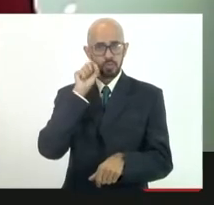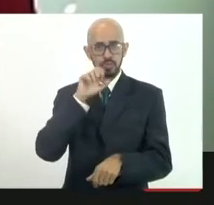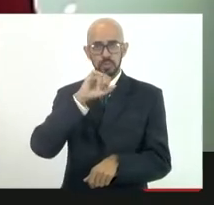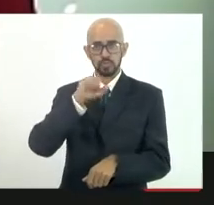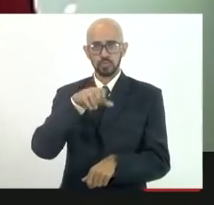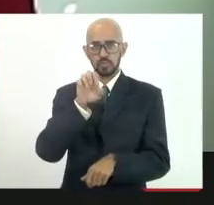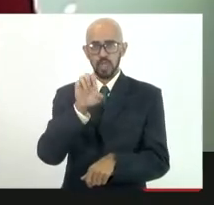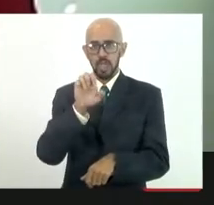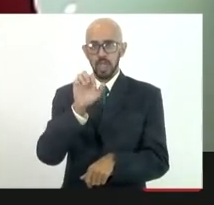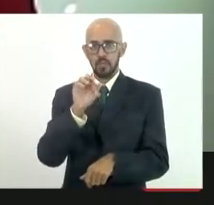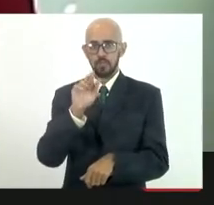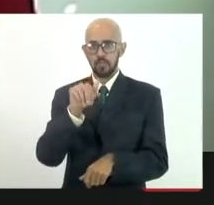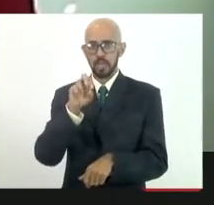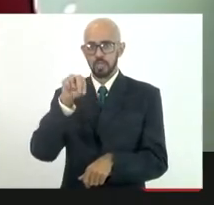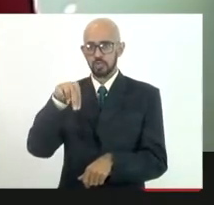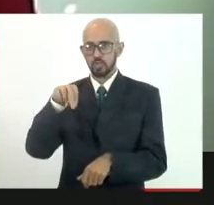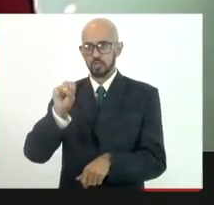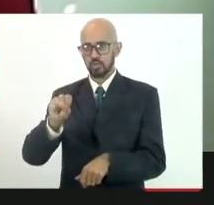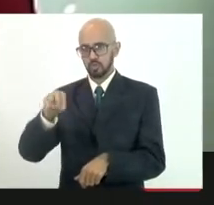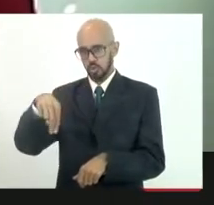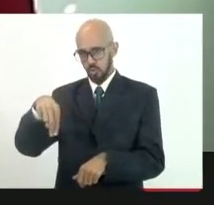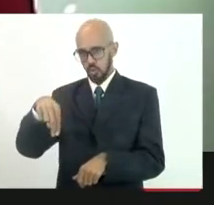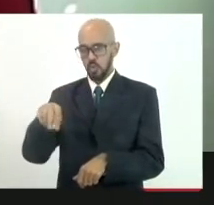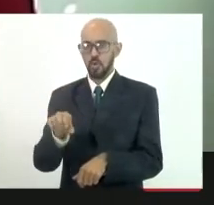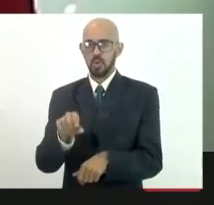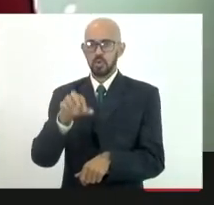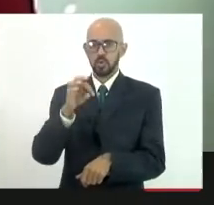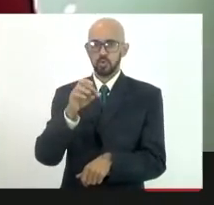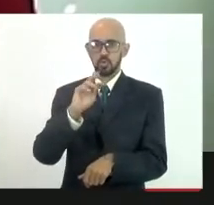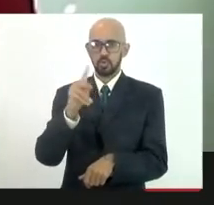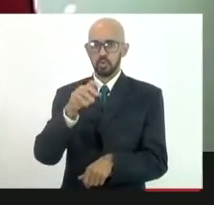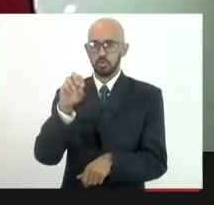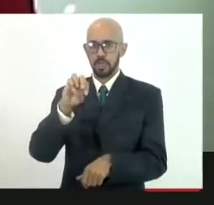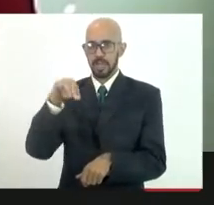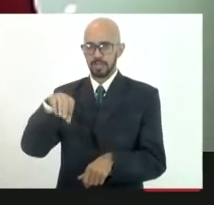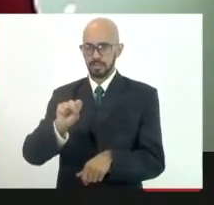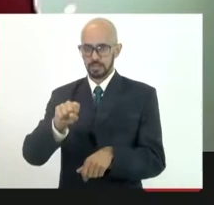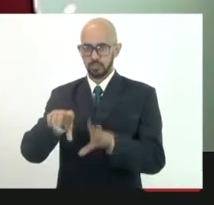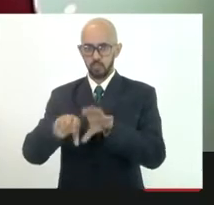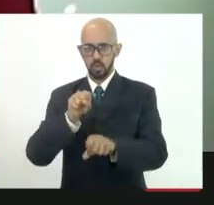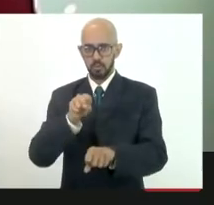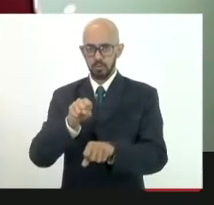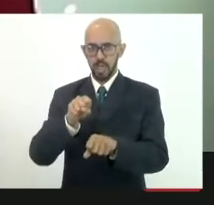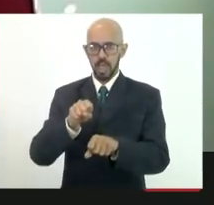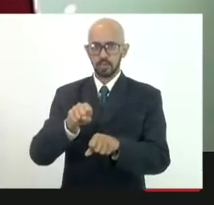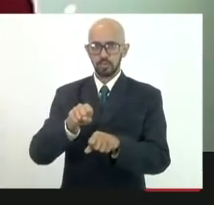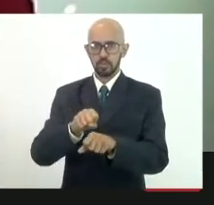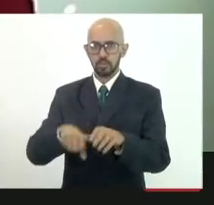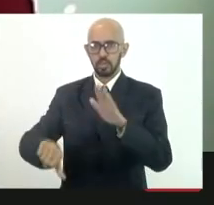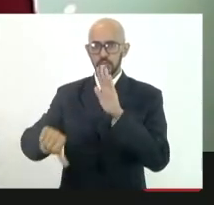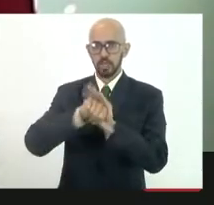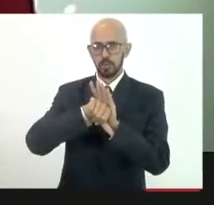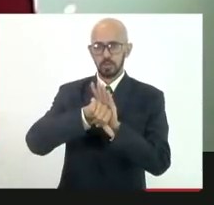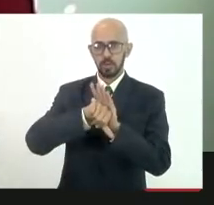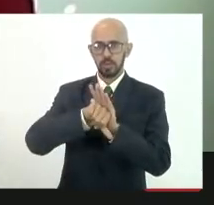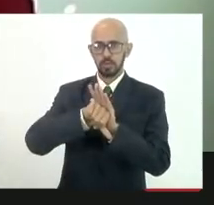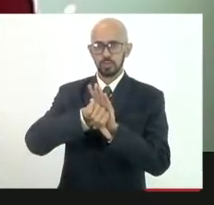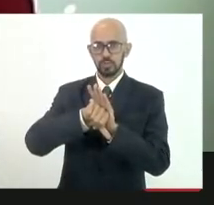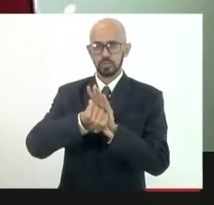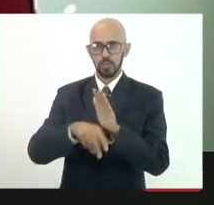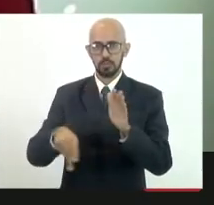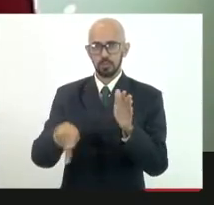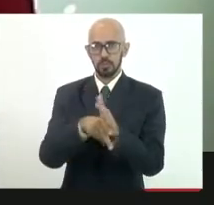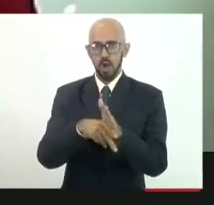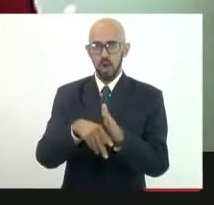Jefferson Tomás, que é graduado em Segurança Pública com extensão em Criminologia, sacerdote de Umbanda,